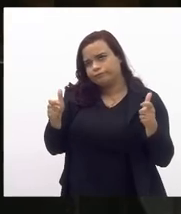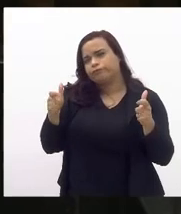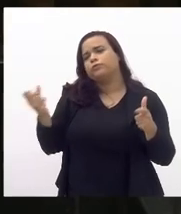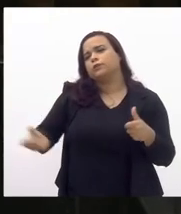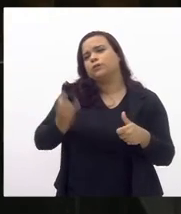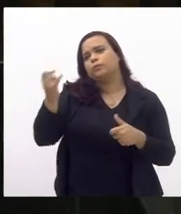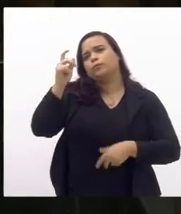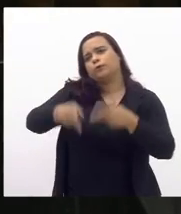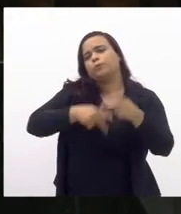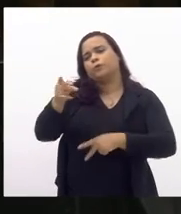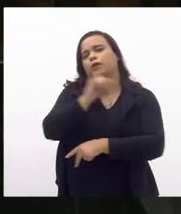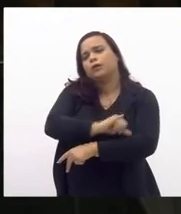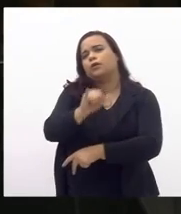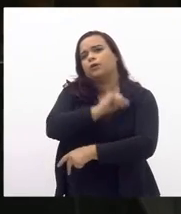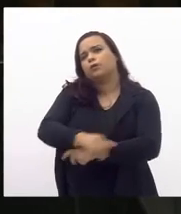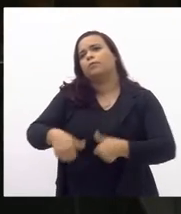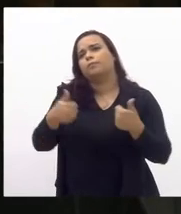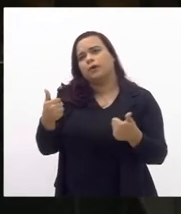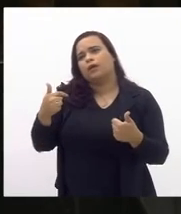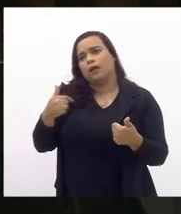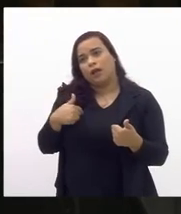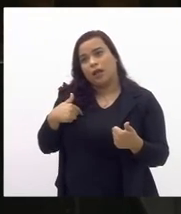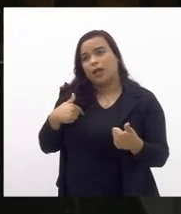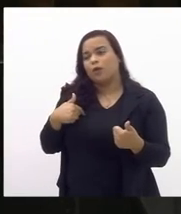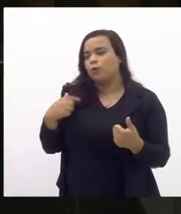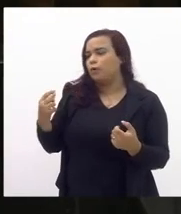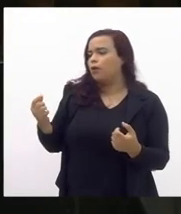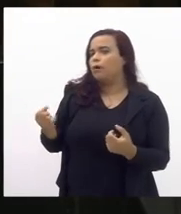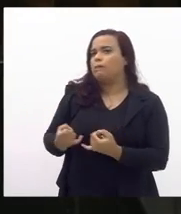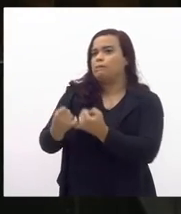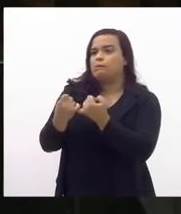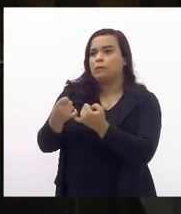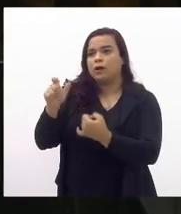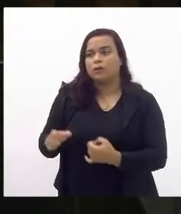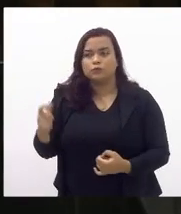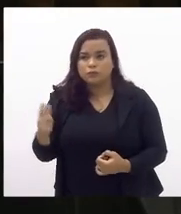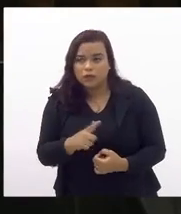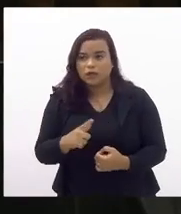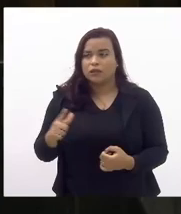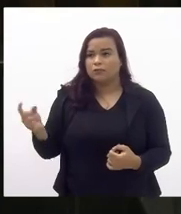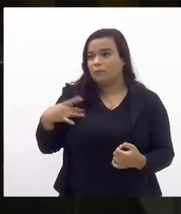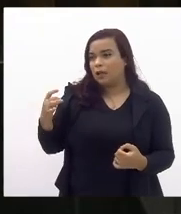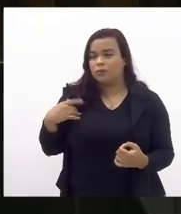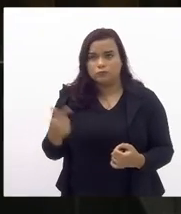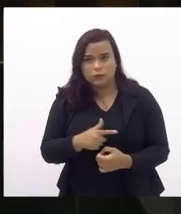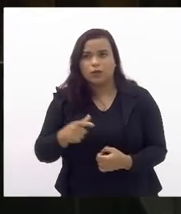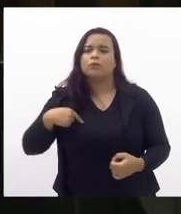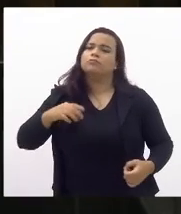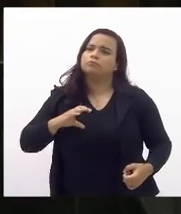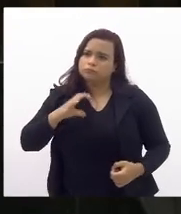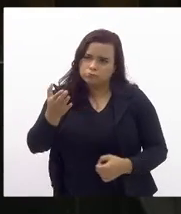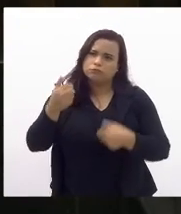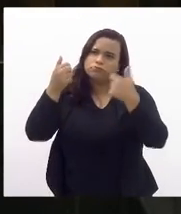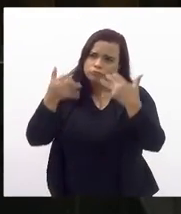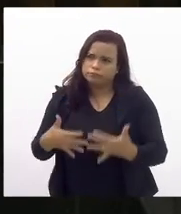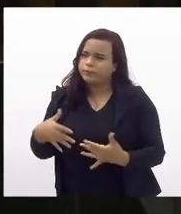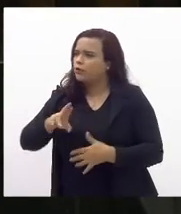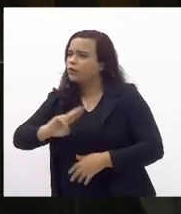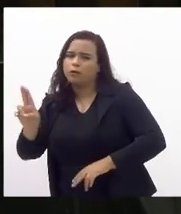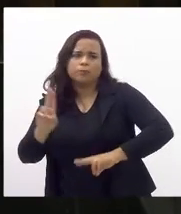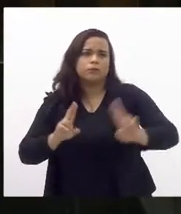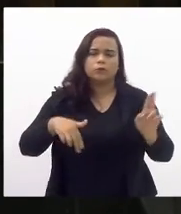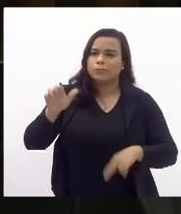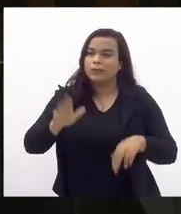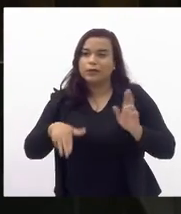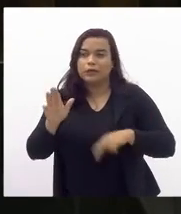significativa da população do Rio de Janeiro, eu não tenho rabo preso com esse cidadão, nem com ninguém, então eu tenho a coragem de dar nome aos bois, botar o